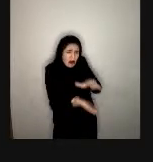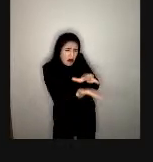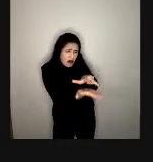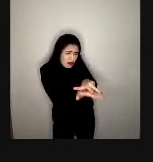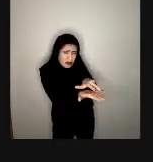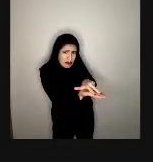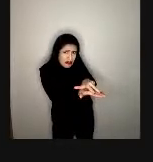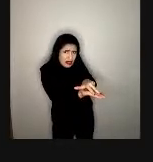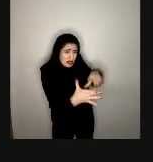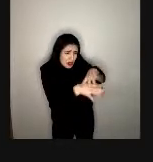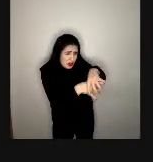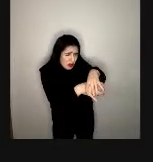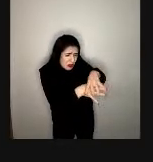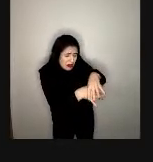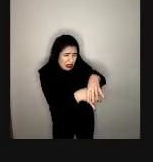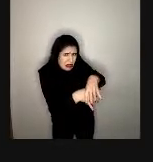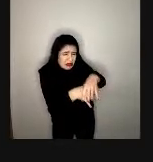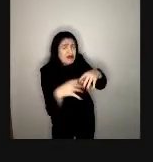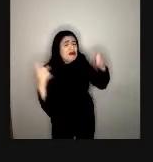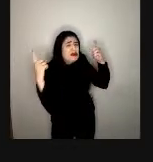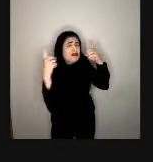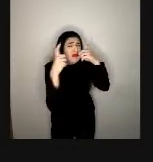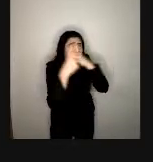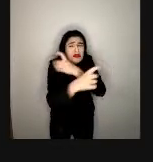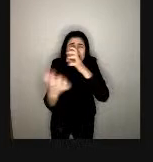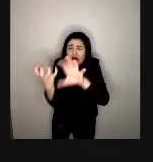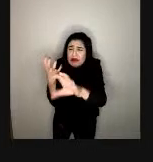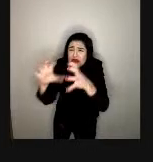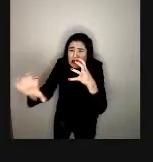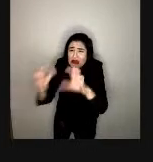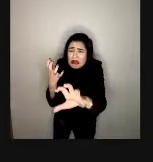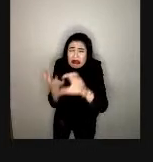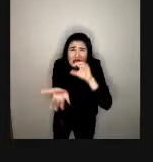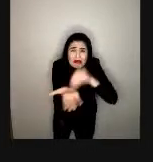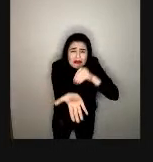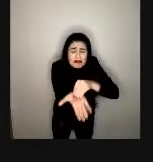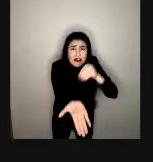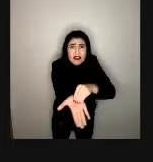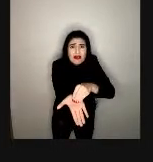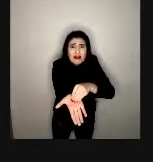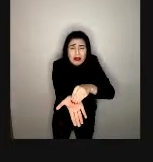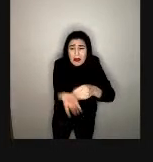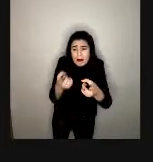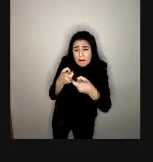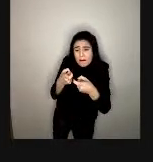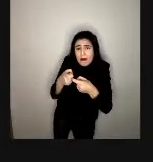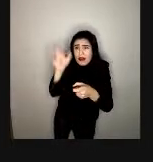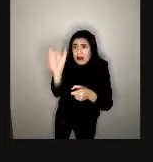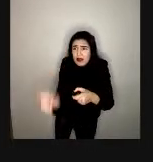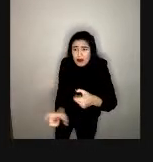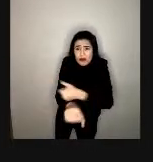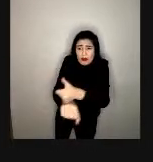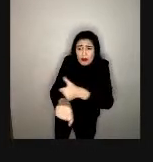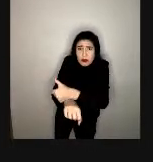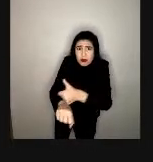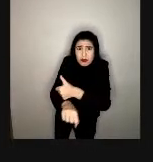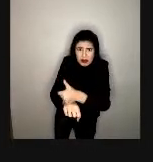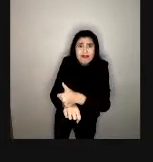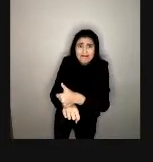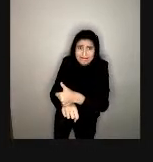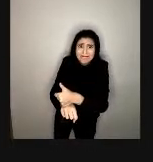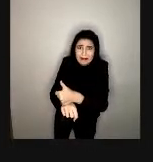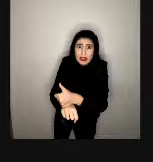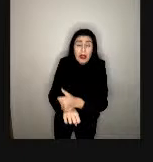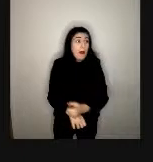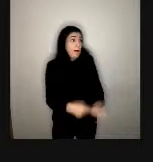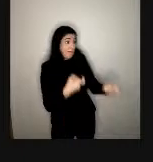empatia, né? E faz com que o resultado do tratamento possa, inclusive, ser comprometido. Não quer dizer que os médicos